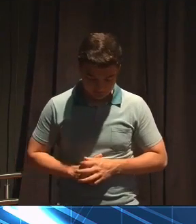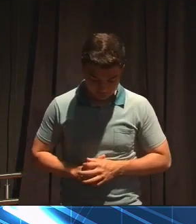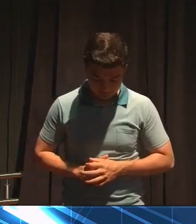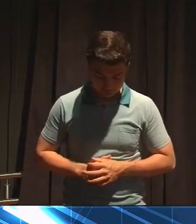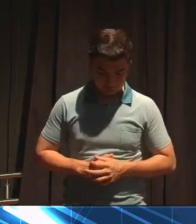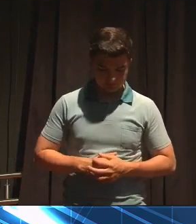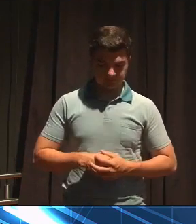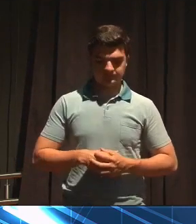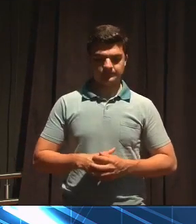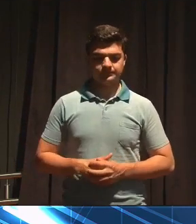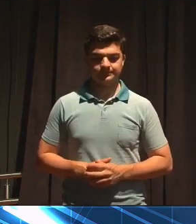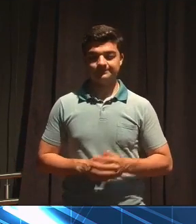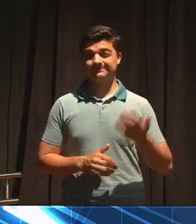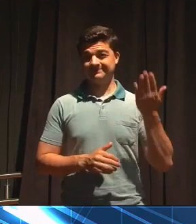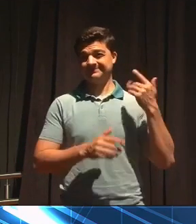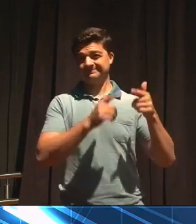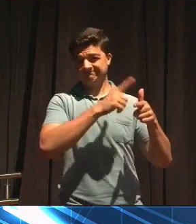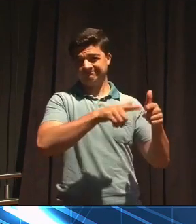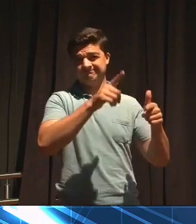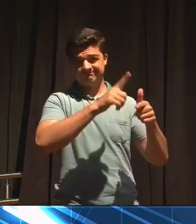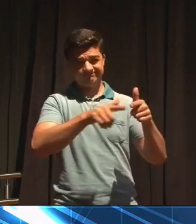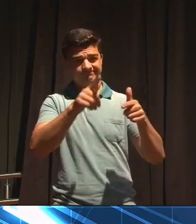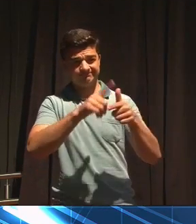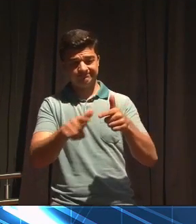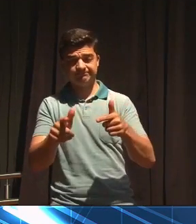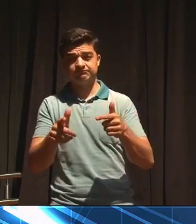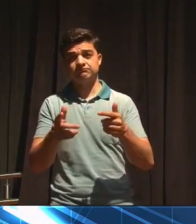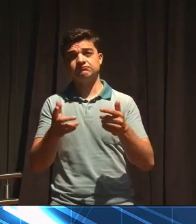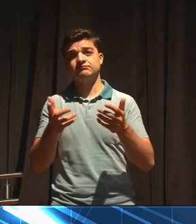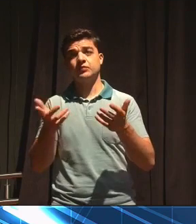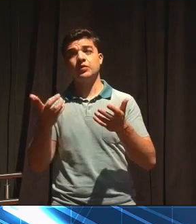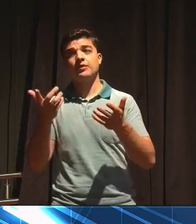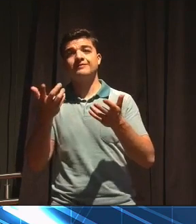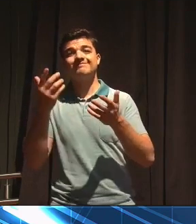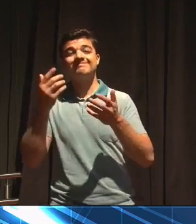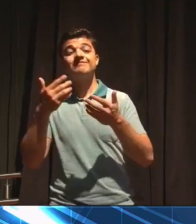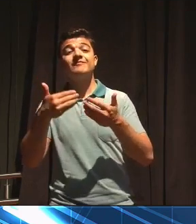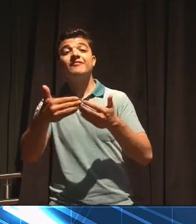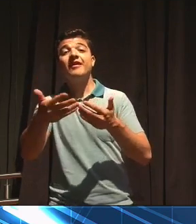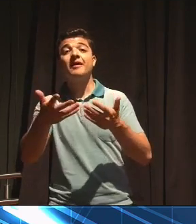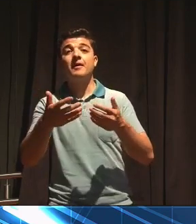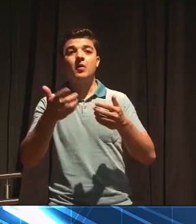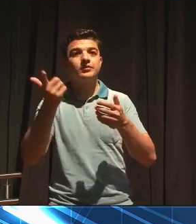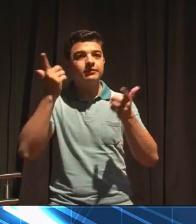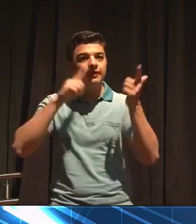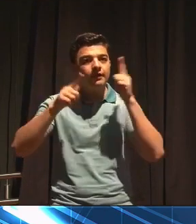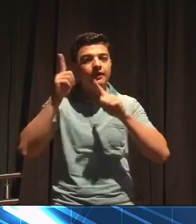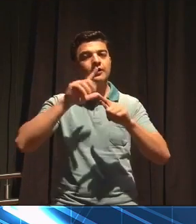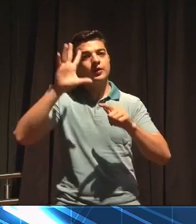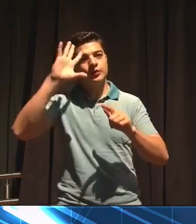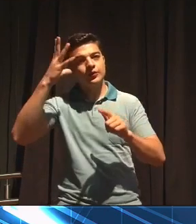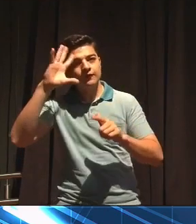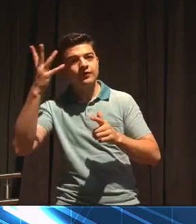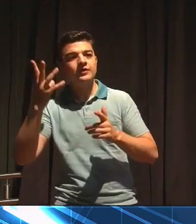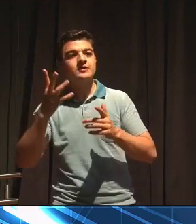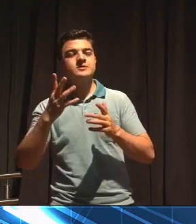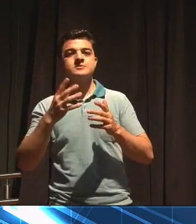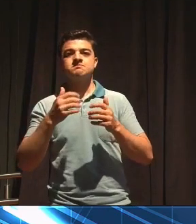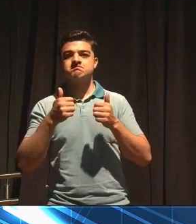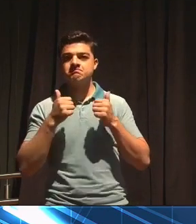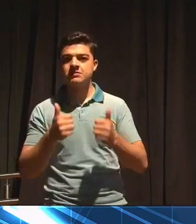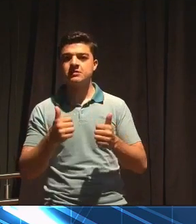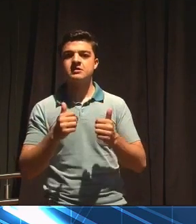que nós íamos ter disponibilidade, performance, resiliência e os incidentes iam reduzir. Então, de